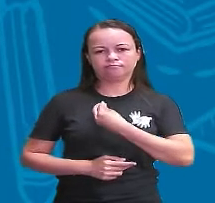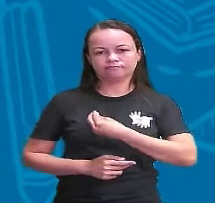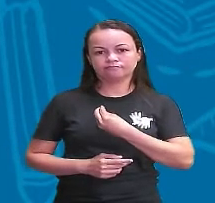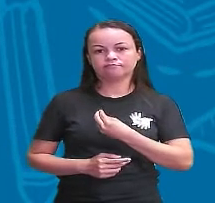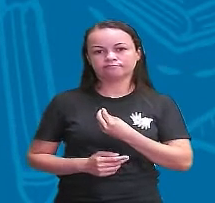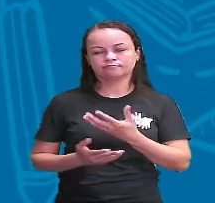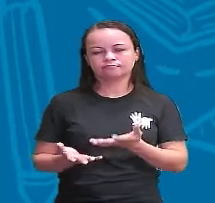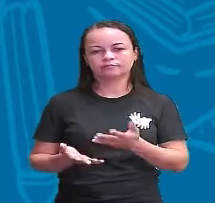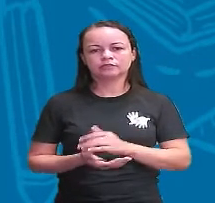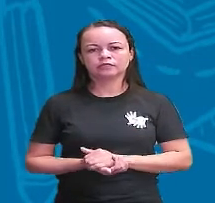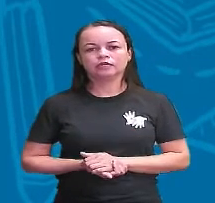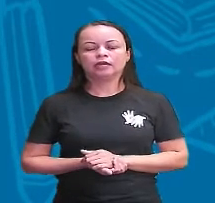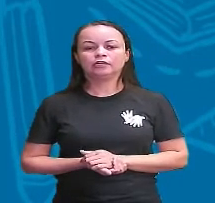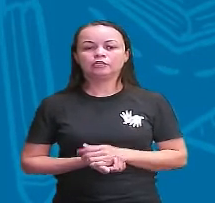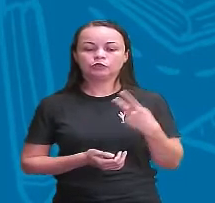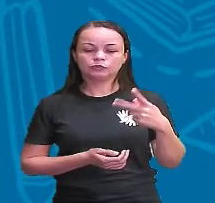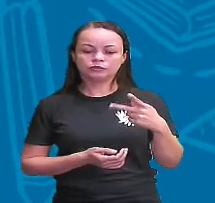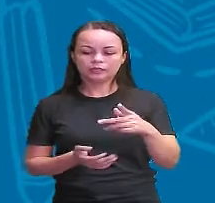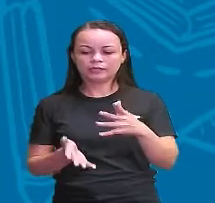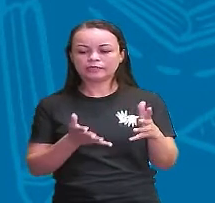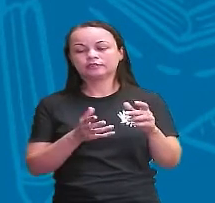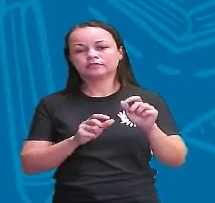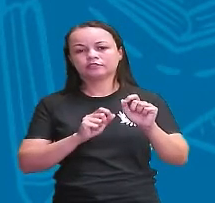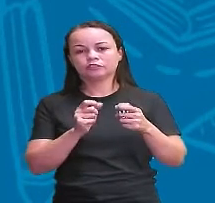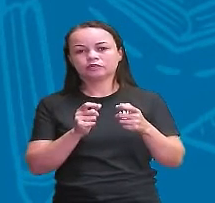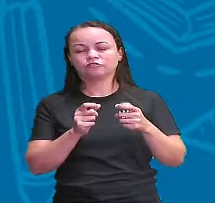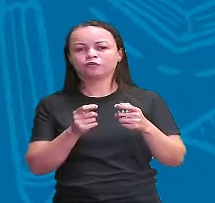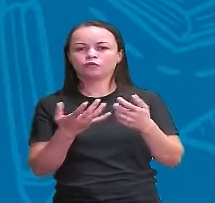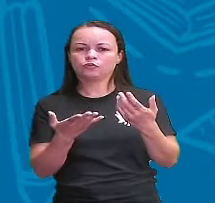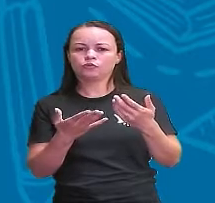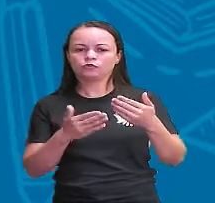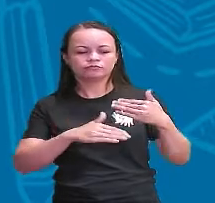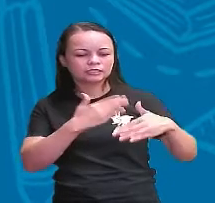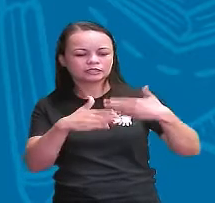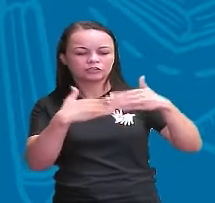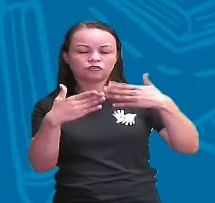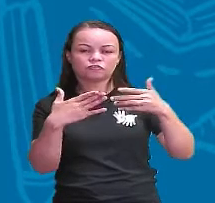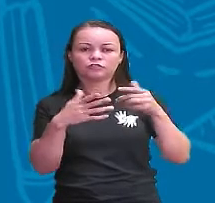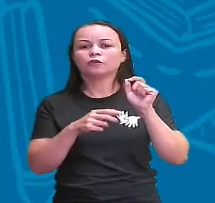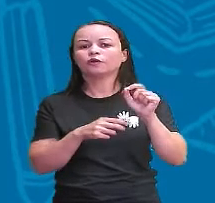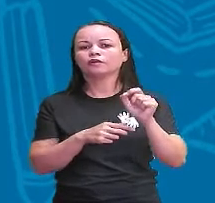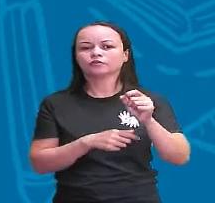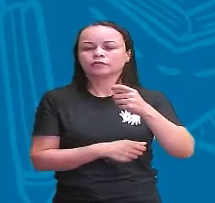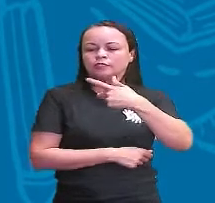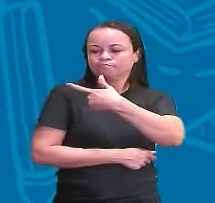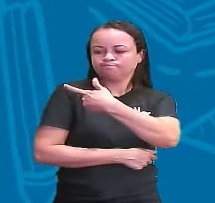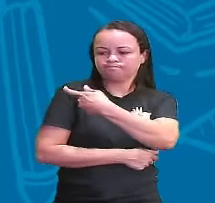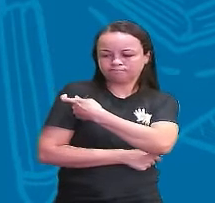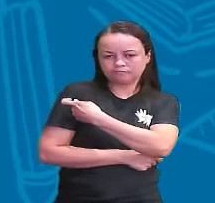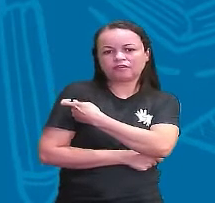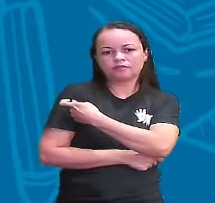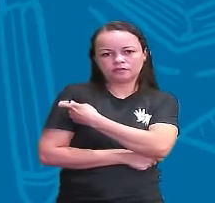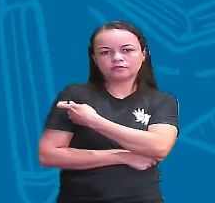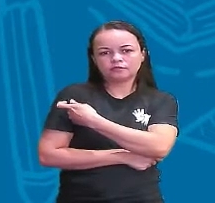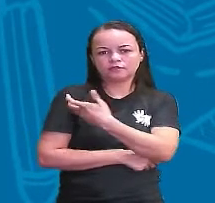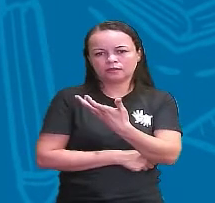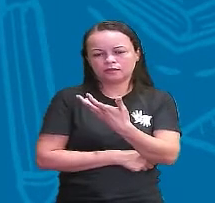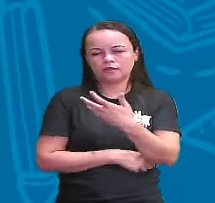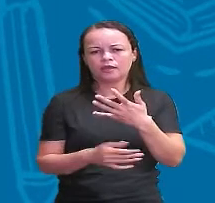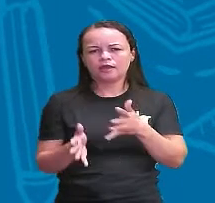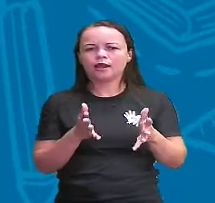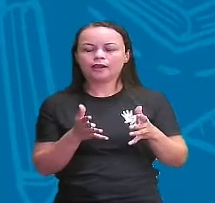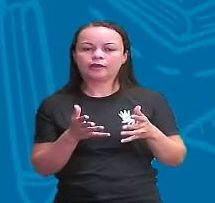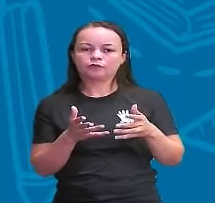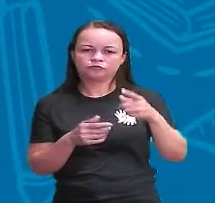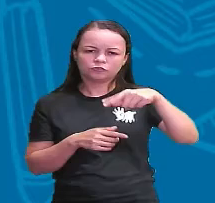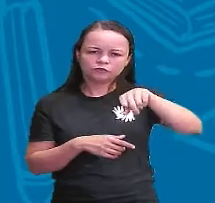muito importantes que foram desenvolvidas graças à ciência é a questão da vacina, né? Como vocês sabem, a gente